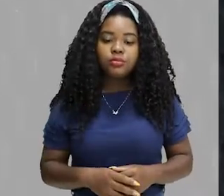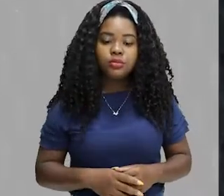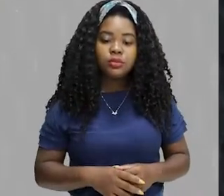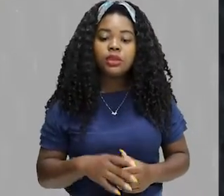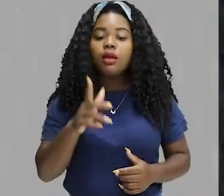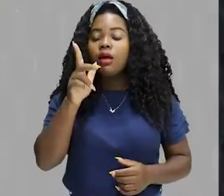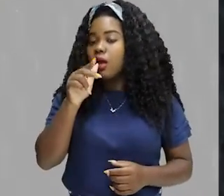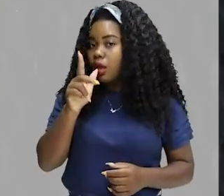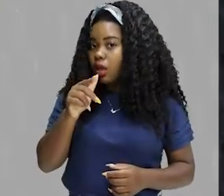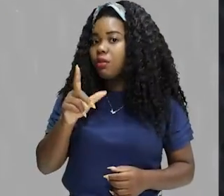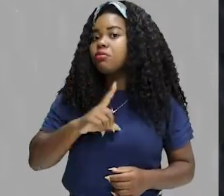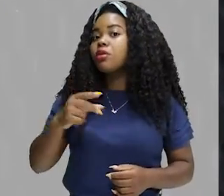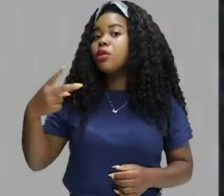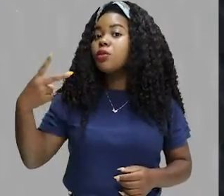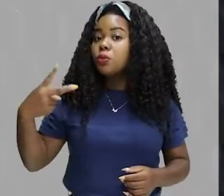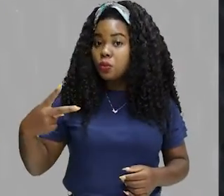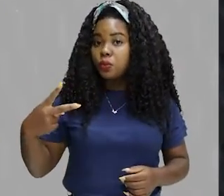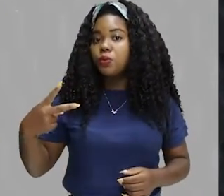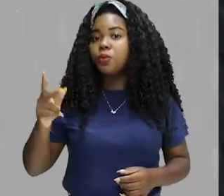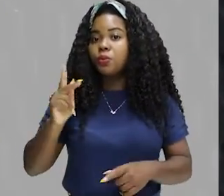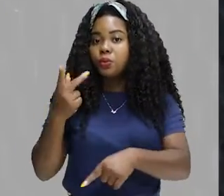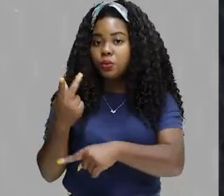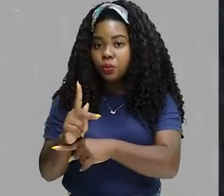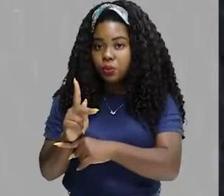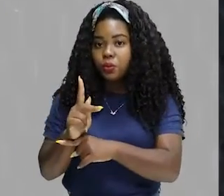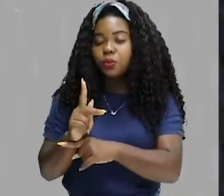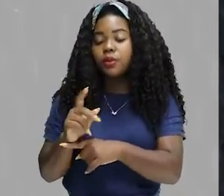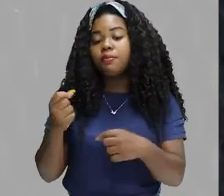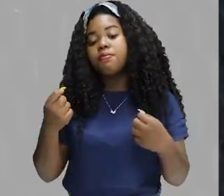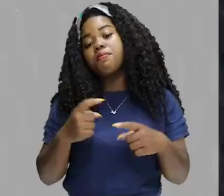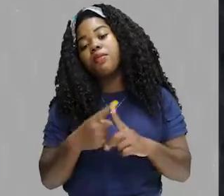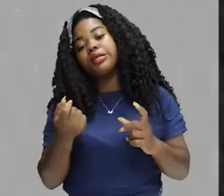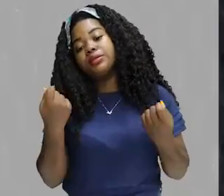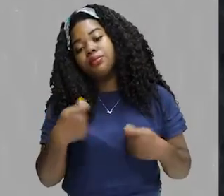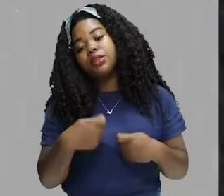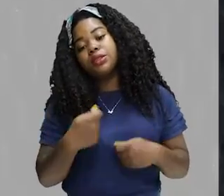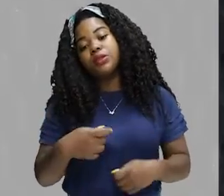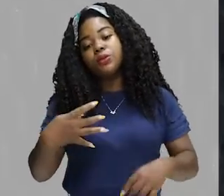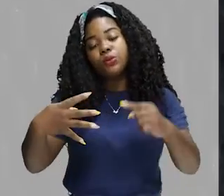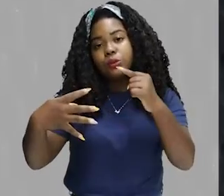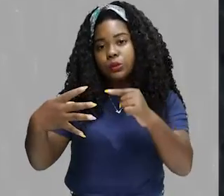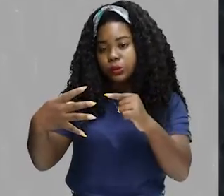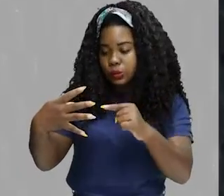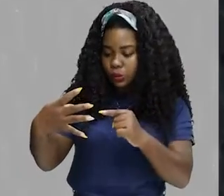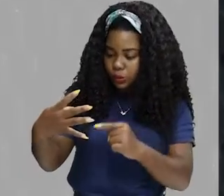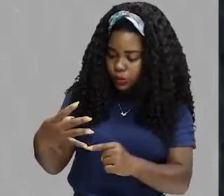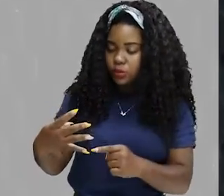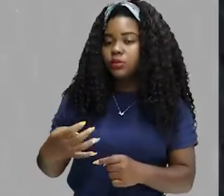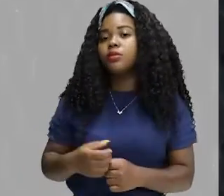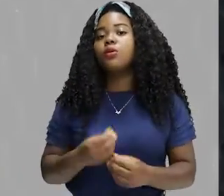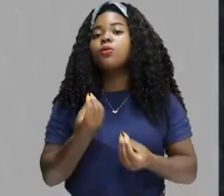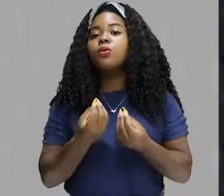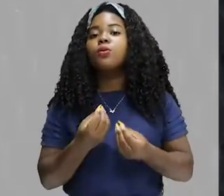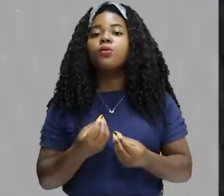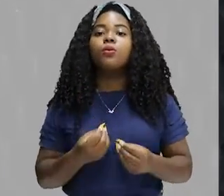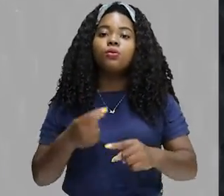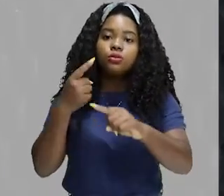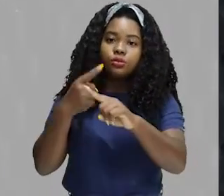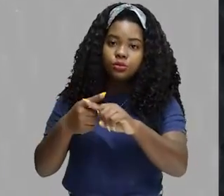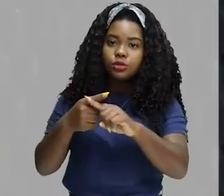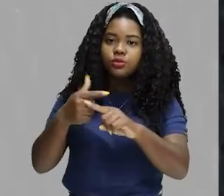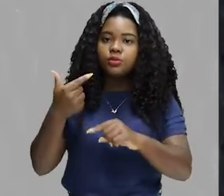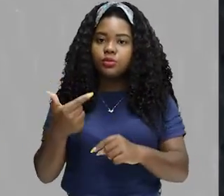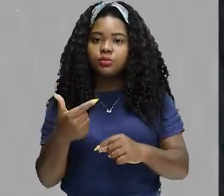água já tem 2 hidrogênios, só que eu preciso de 4. Como que eu faço? Multiplico por 2. 2 vezes